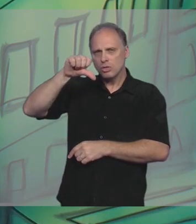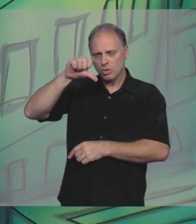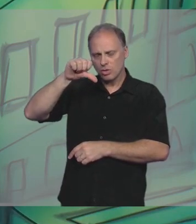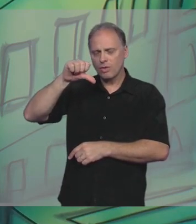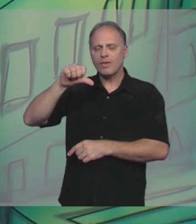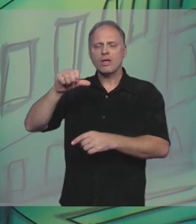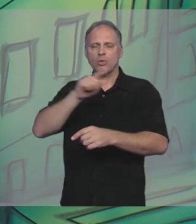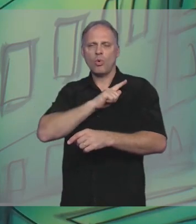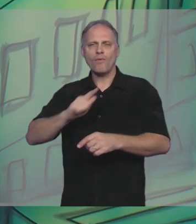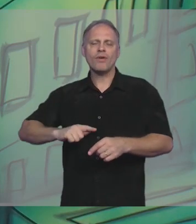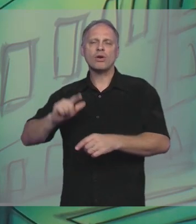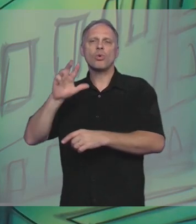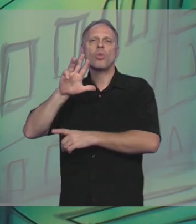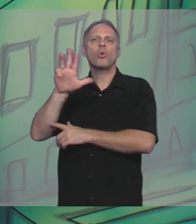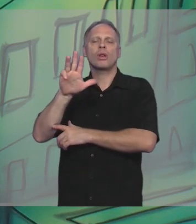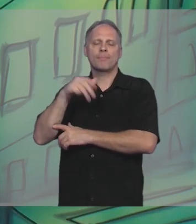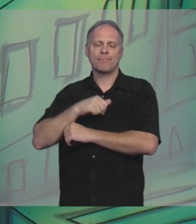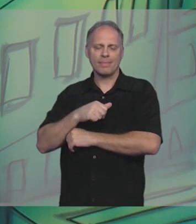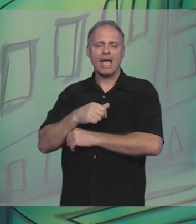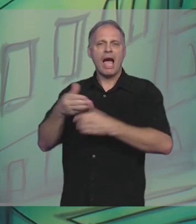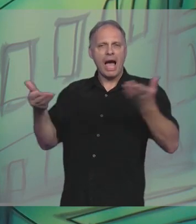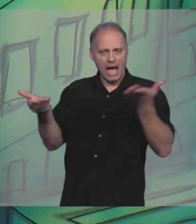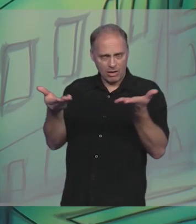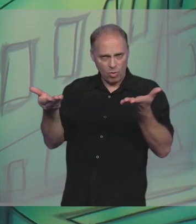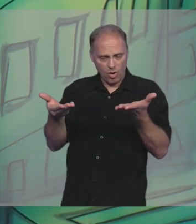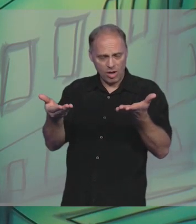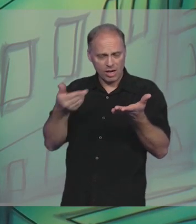como o senhor está colocando aqui, agora foi,